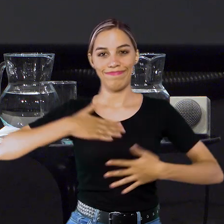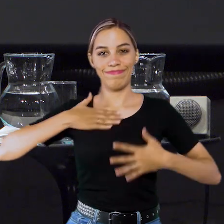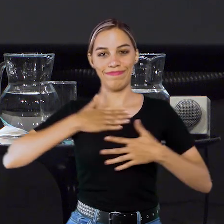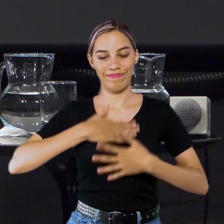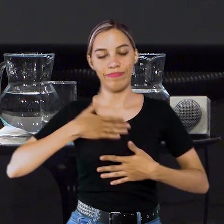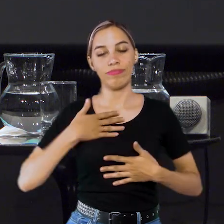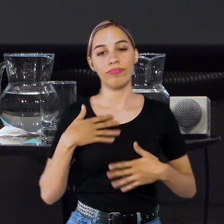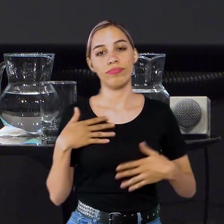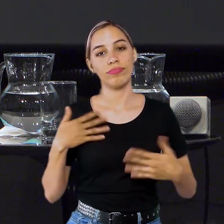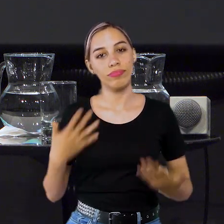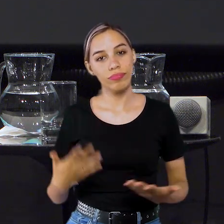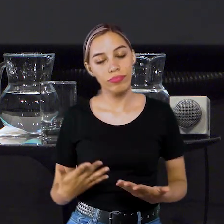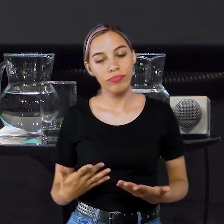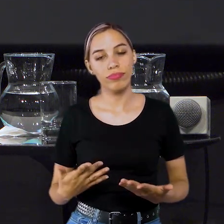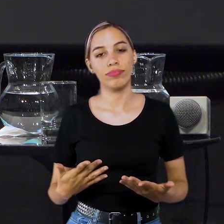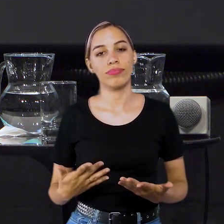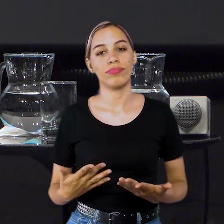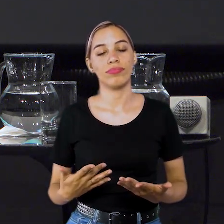intensa, né,